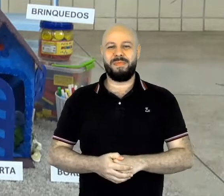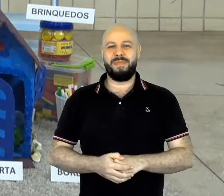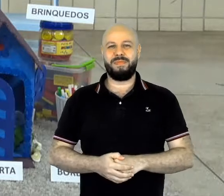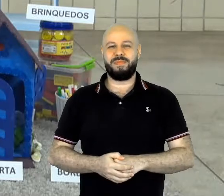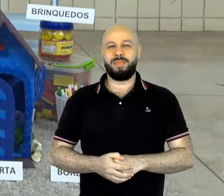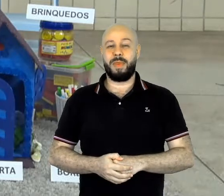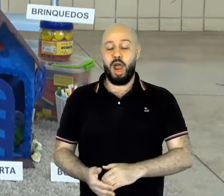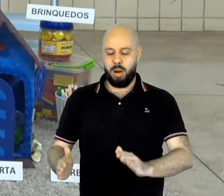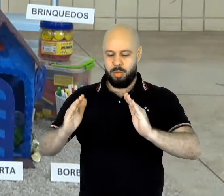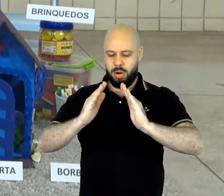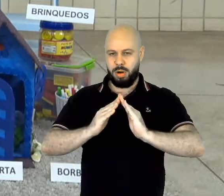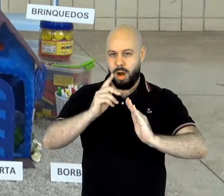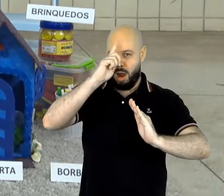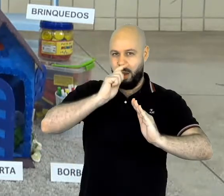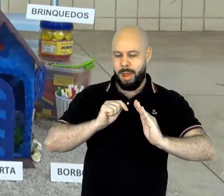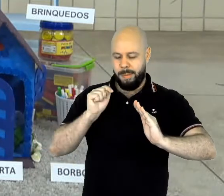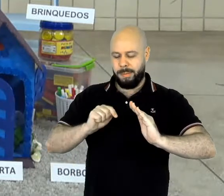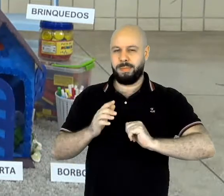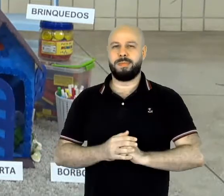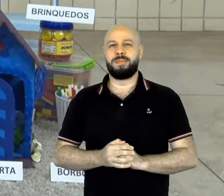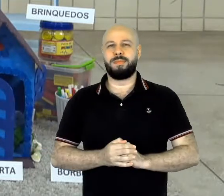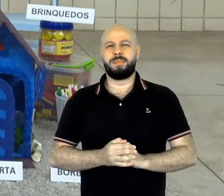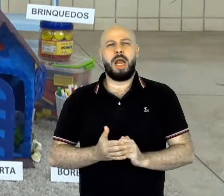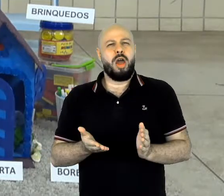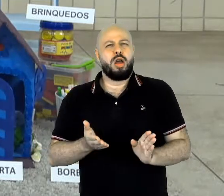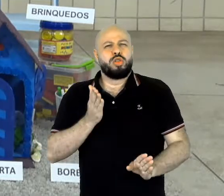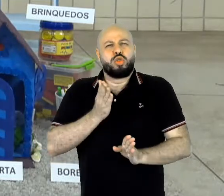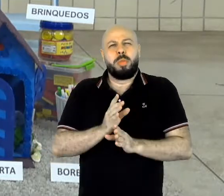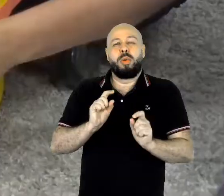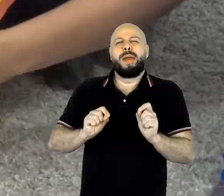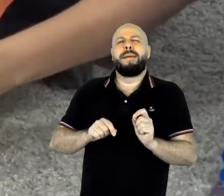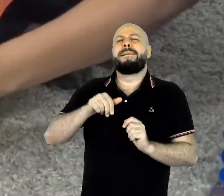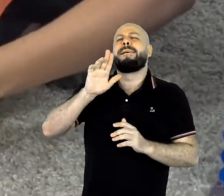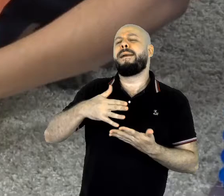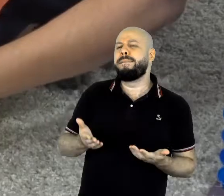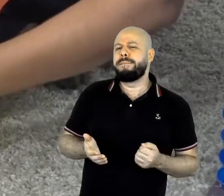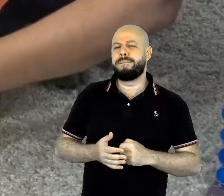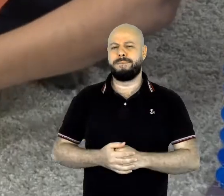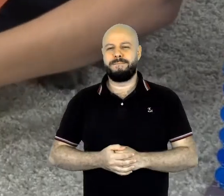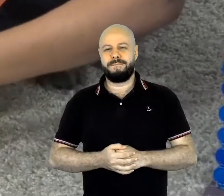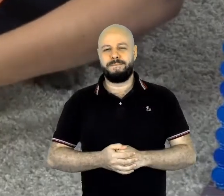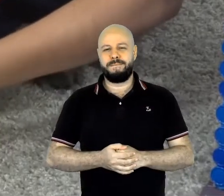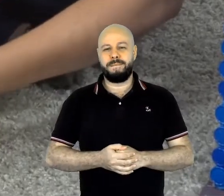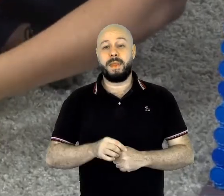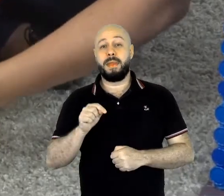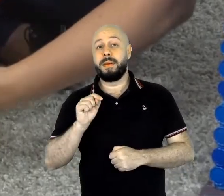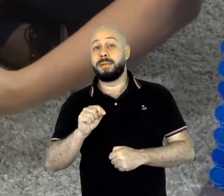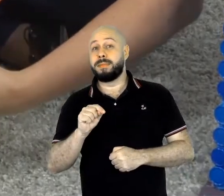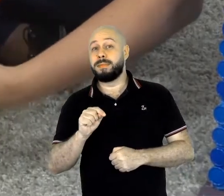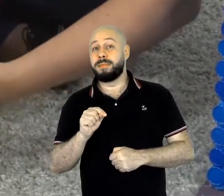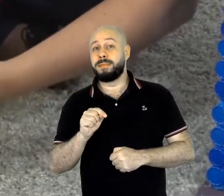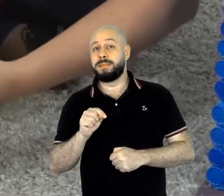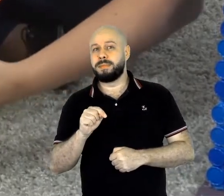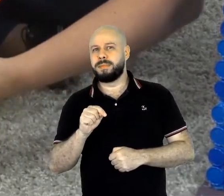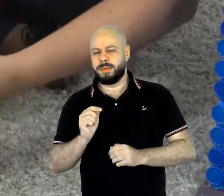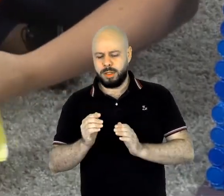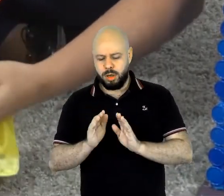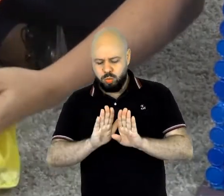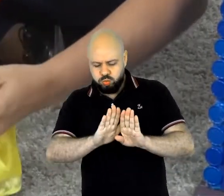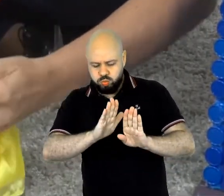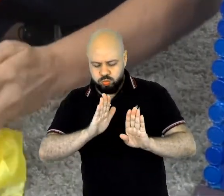Na casinha amarela, vamos descobrir quem mora nela? Na